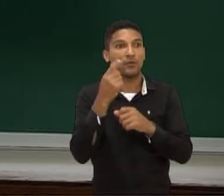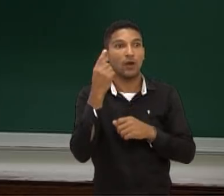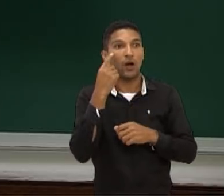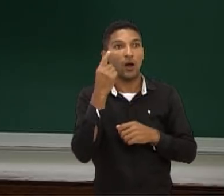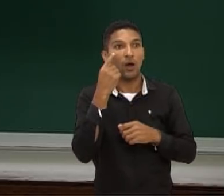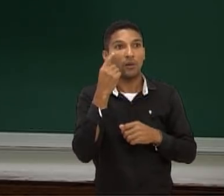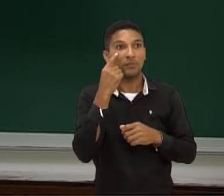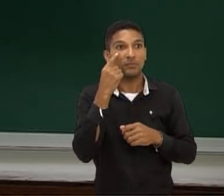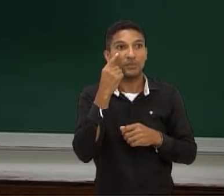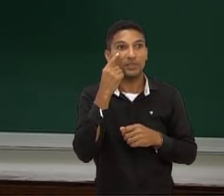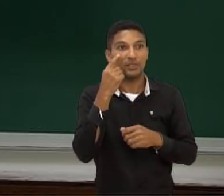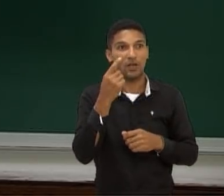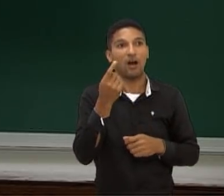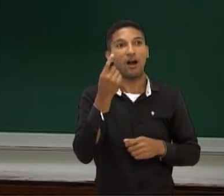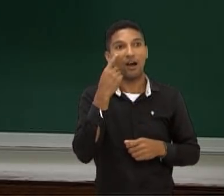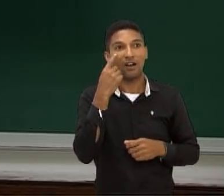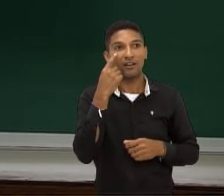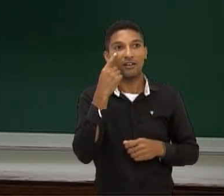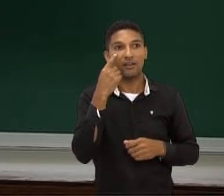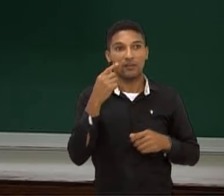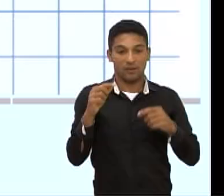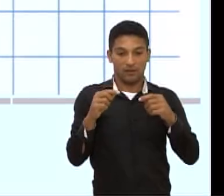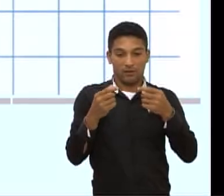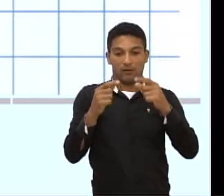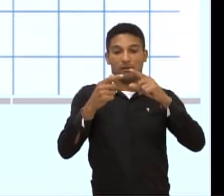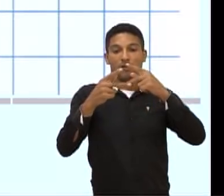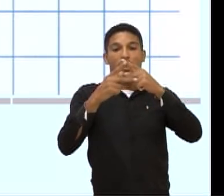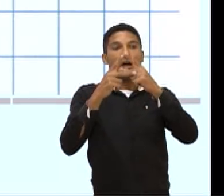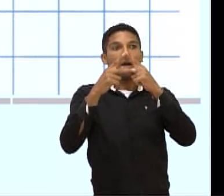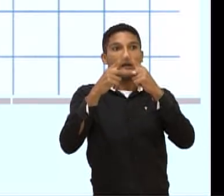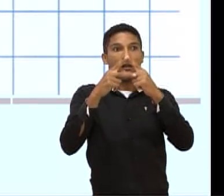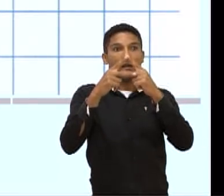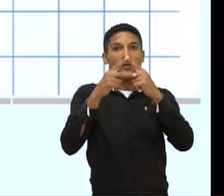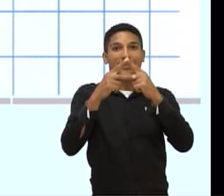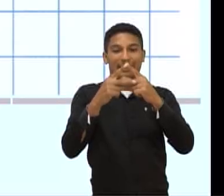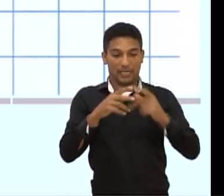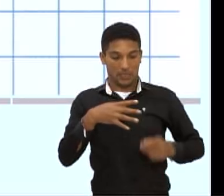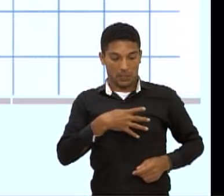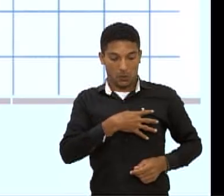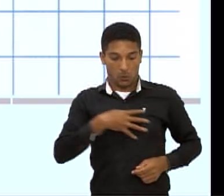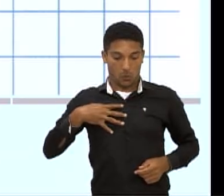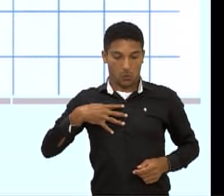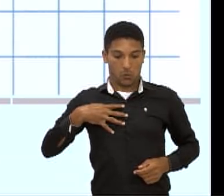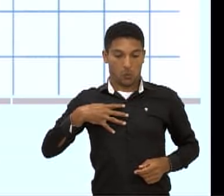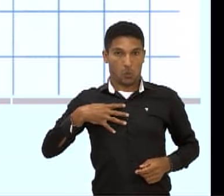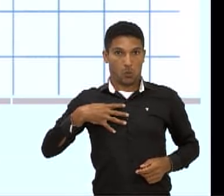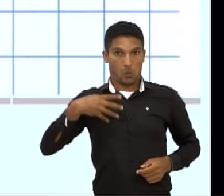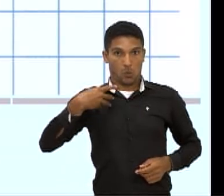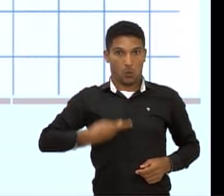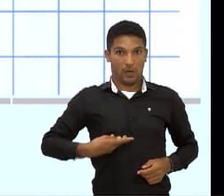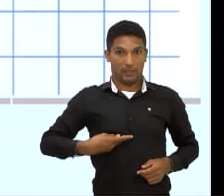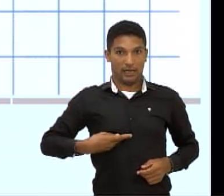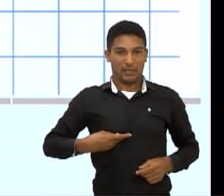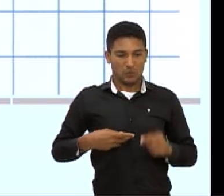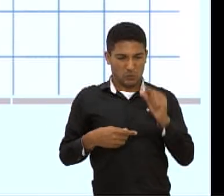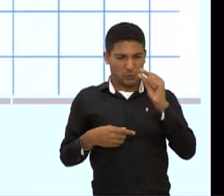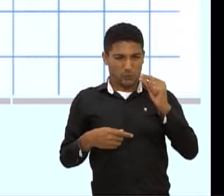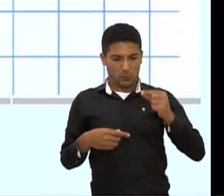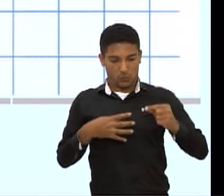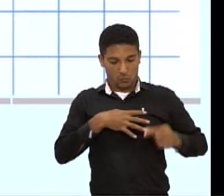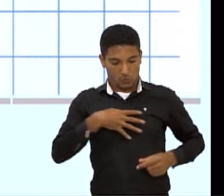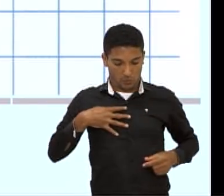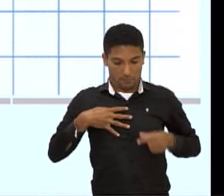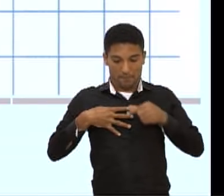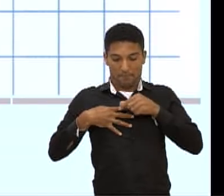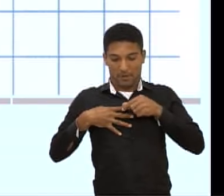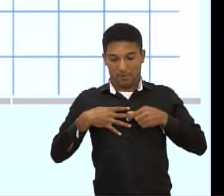consigo encaixar ele, olha só, eu consigo encaixar ele na malha quadriculada. E a gente sabe que cada espacinho desse da malha vale uma unidade. Então,